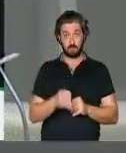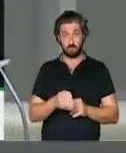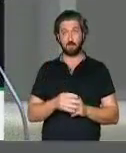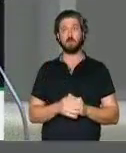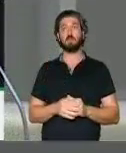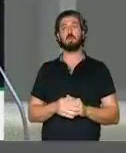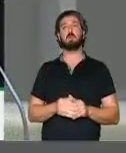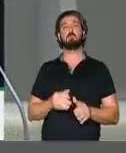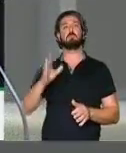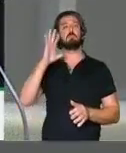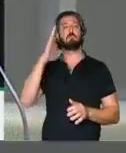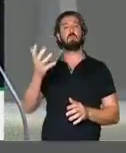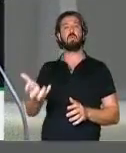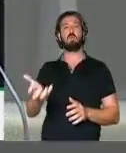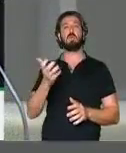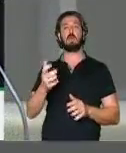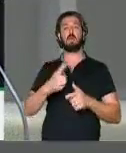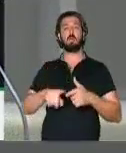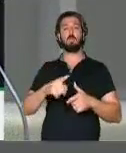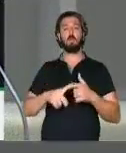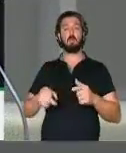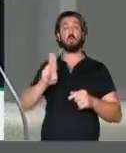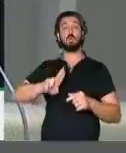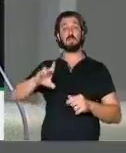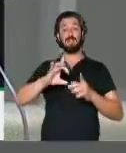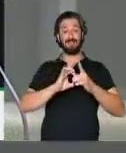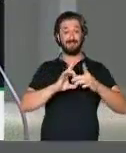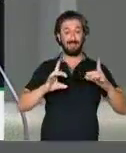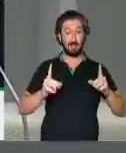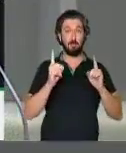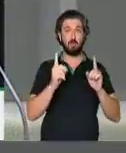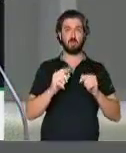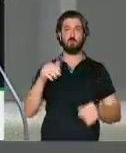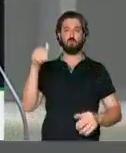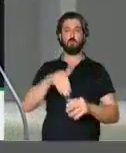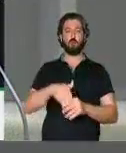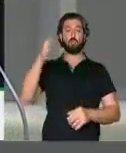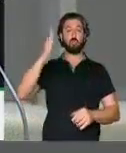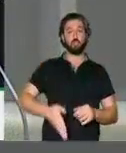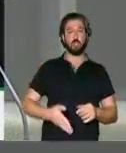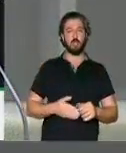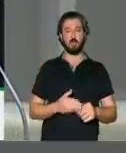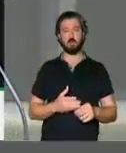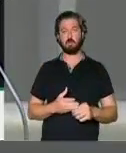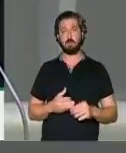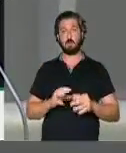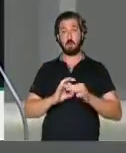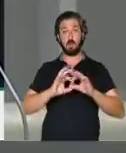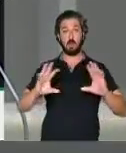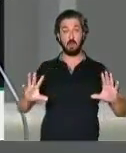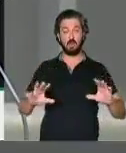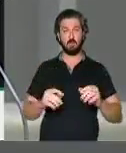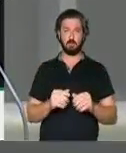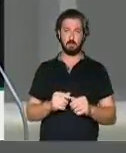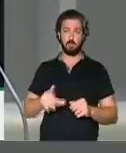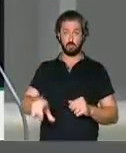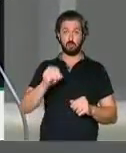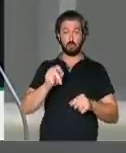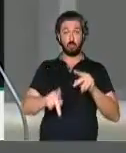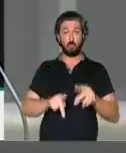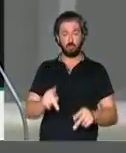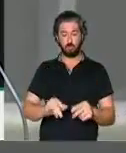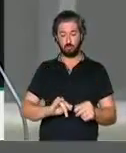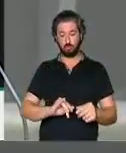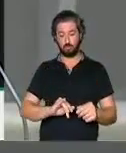93% querem resolver a crise pela democracia com um voto direto, livre e soberano.